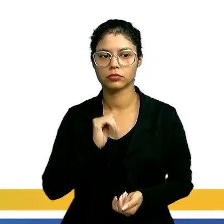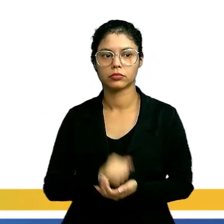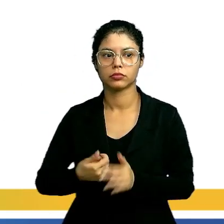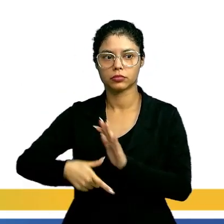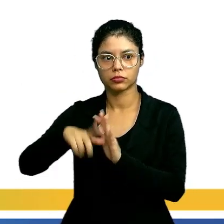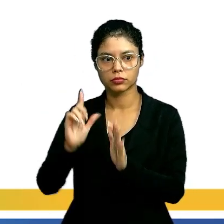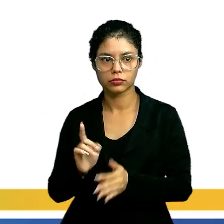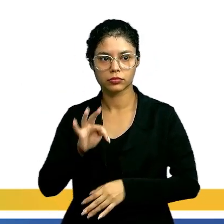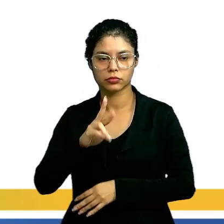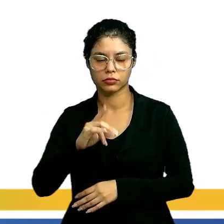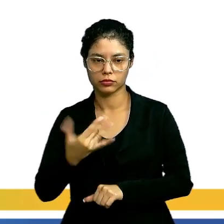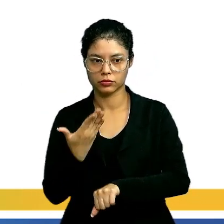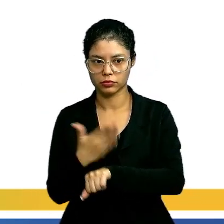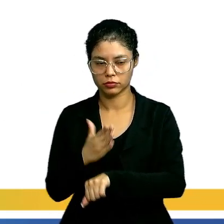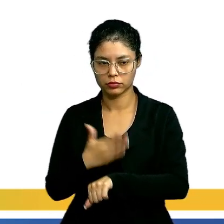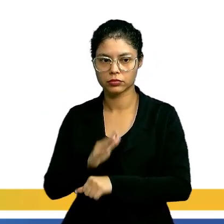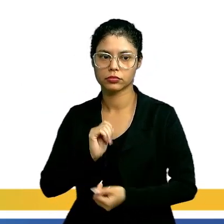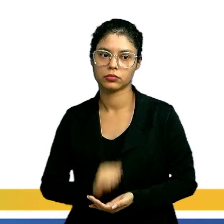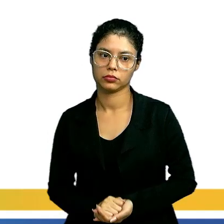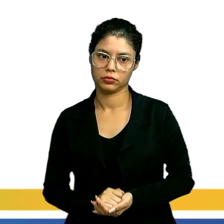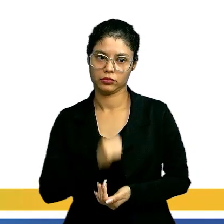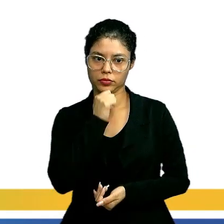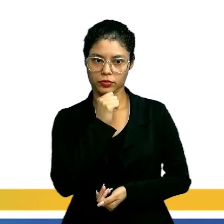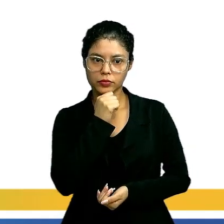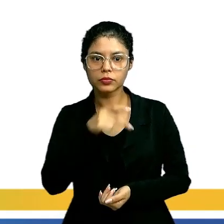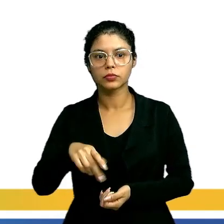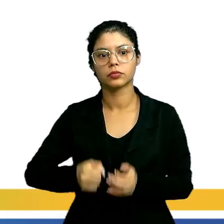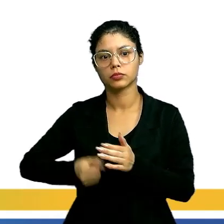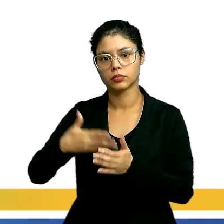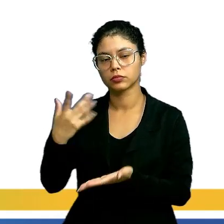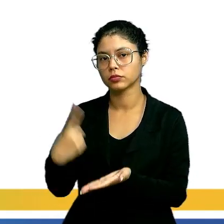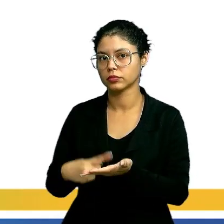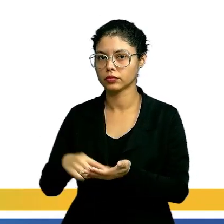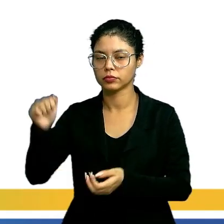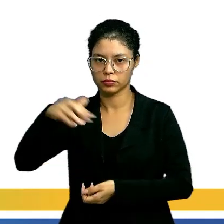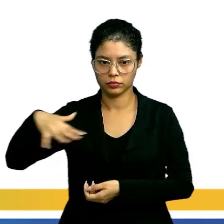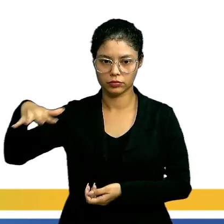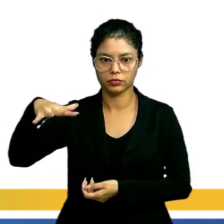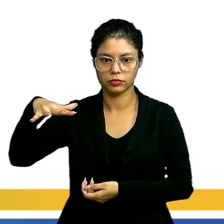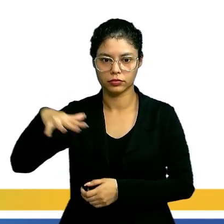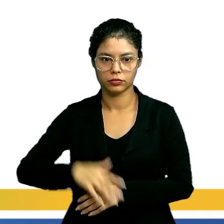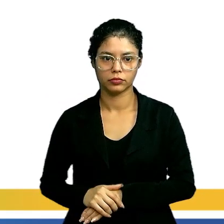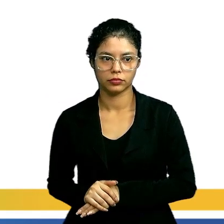brasileira, que na véspera treinaram no estádio, elogiaram muitas condições do campo.